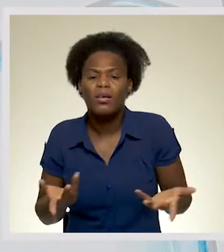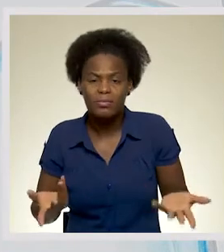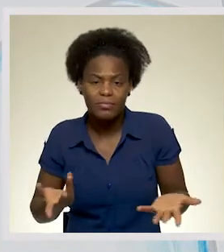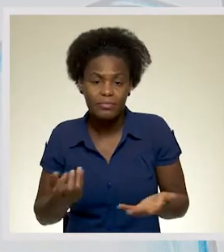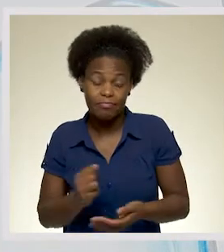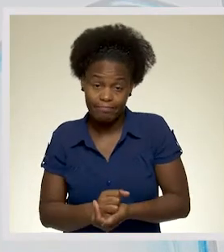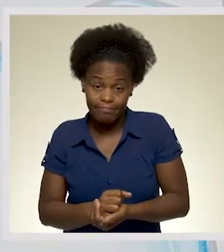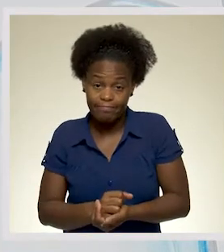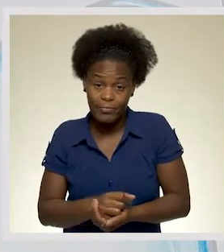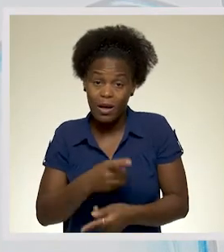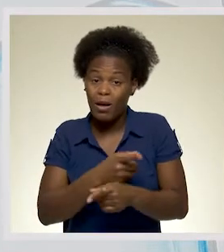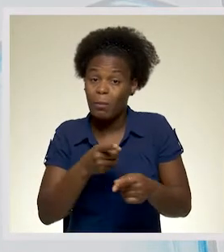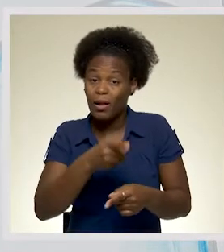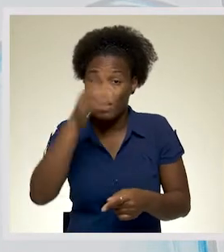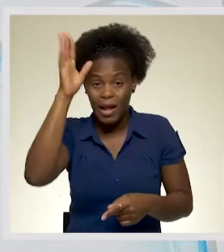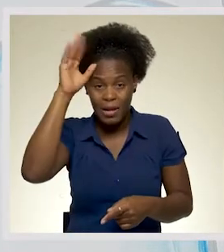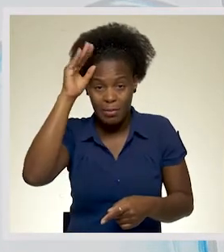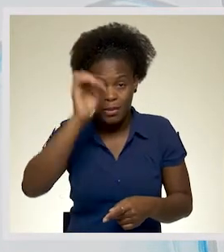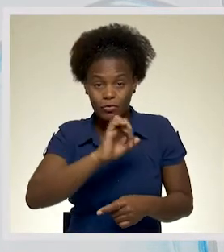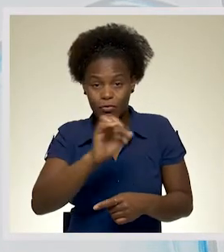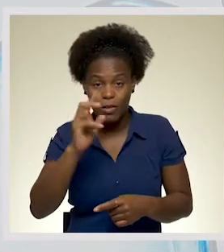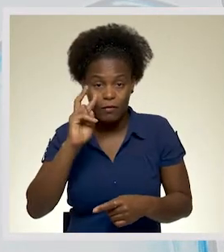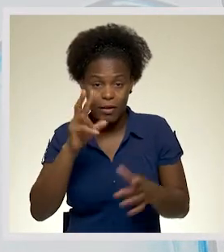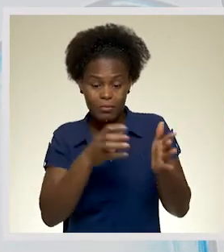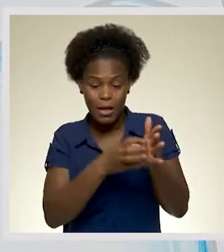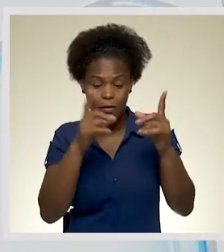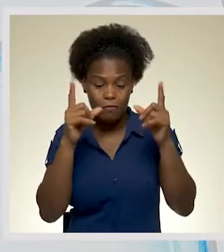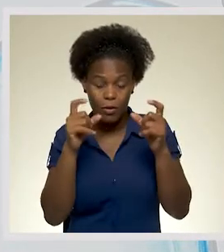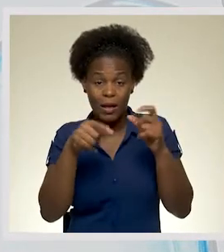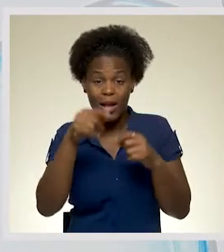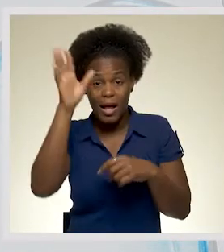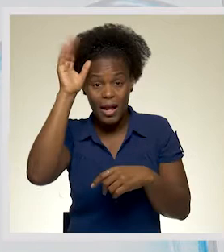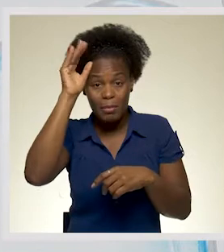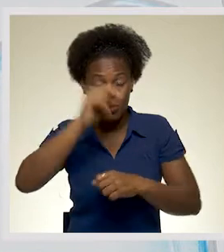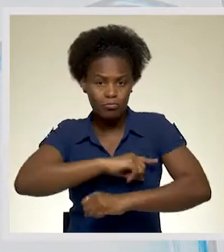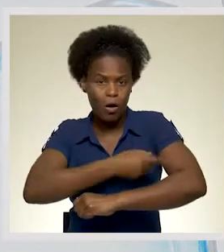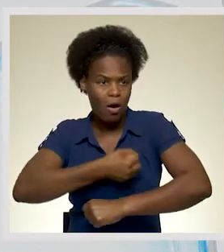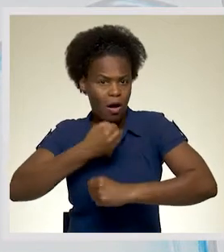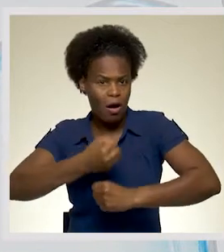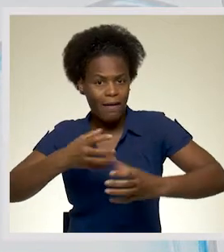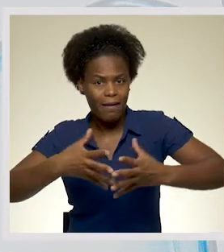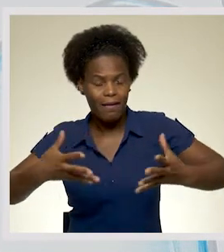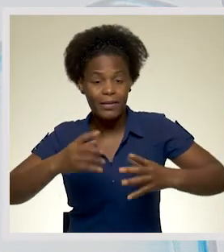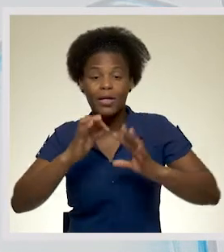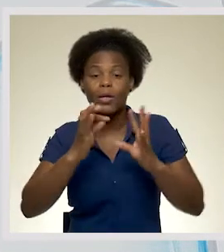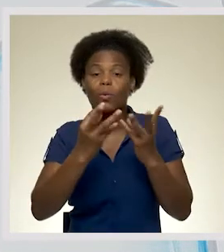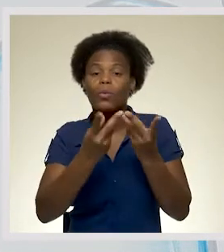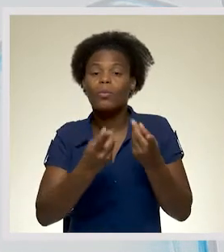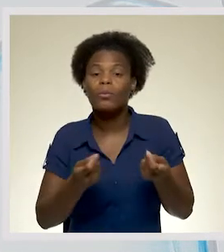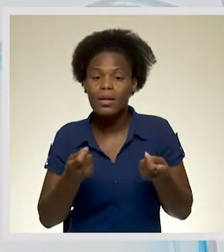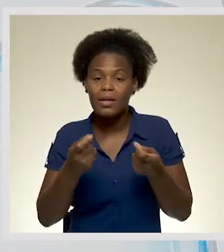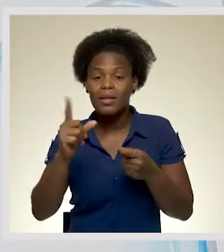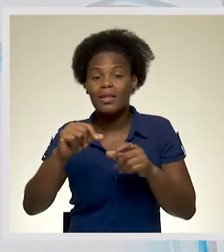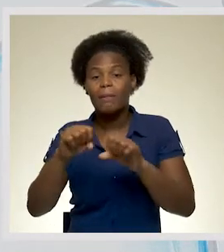Porque esses animais que vocês viram na figura têm um potencial enorme na economia e